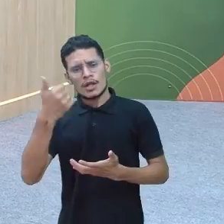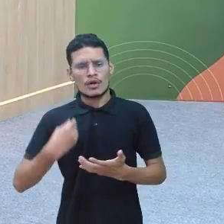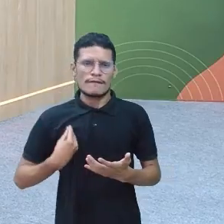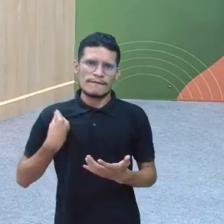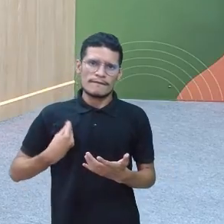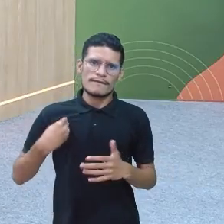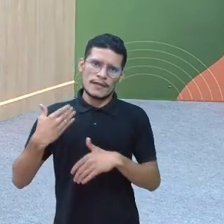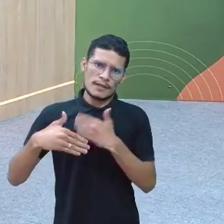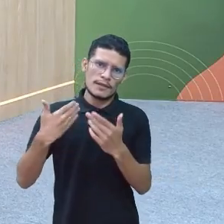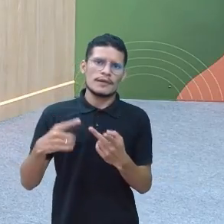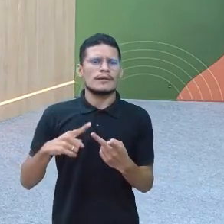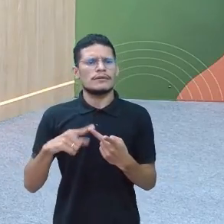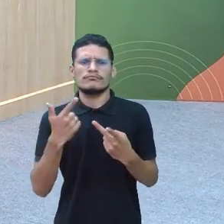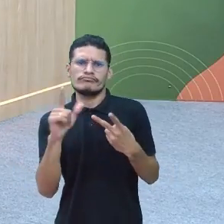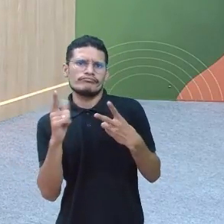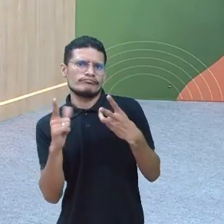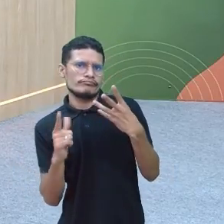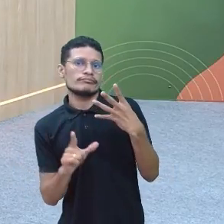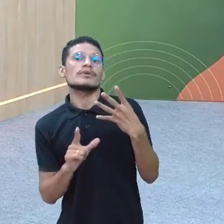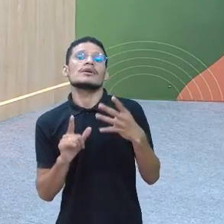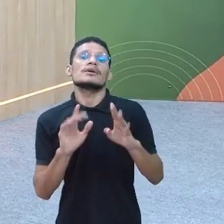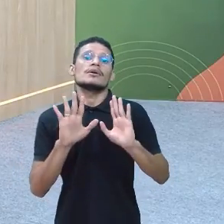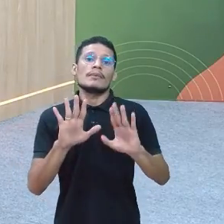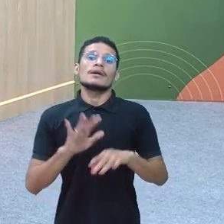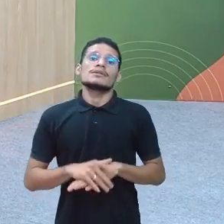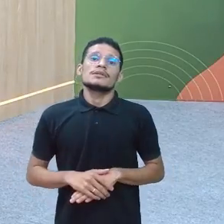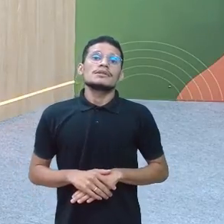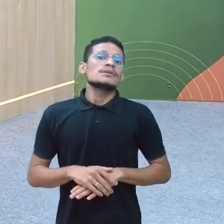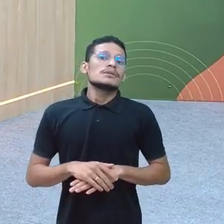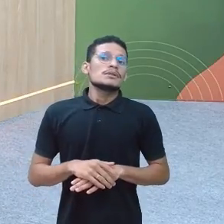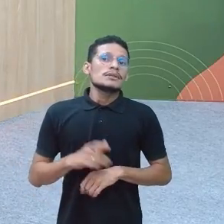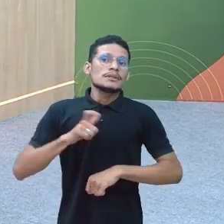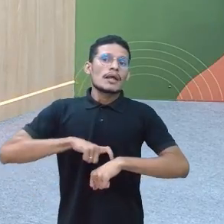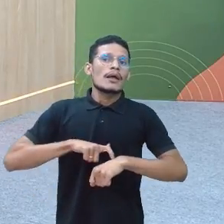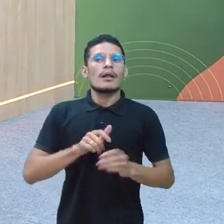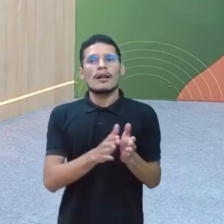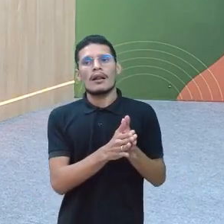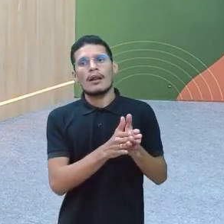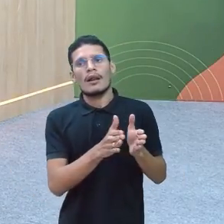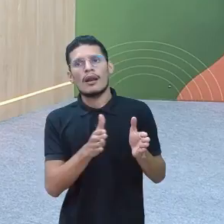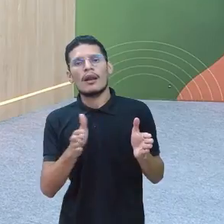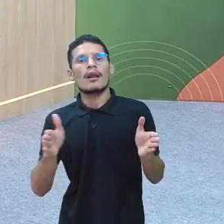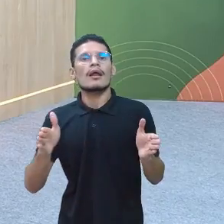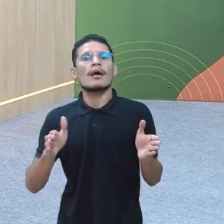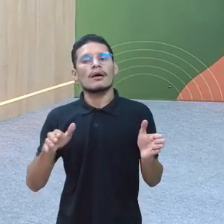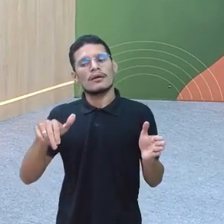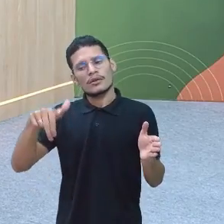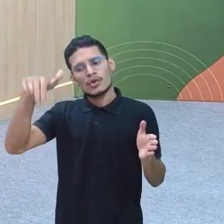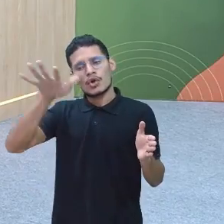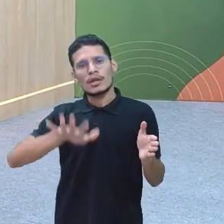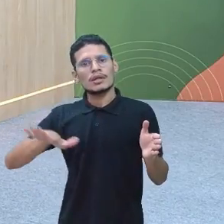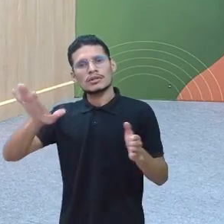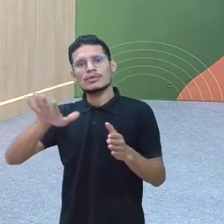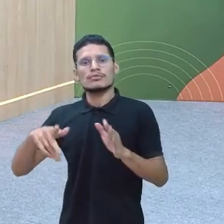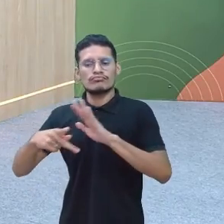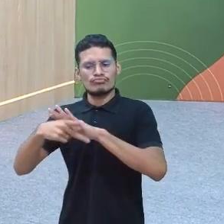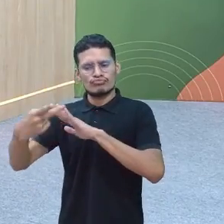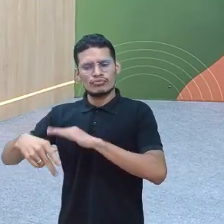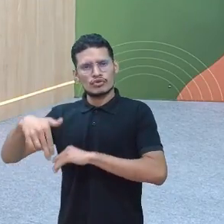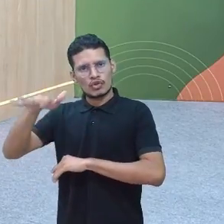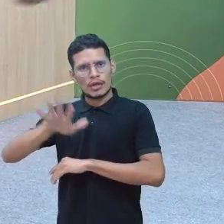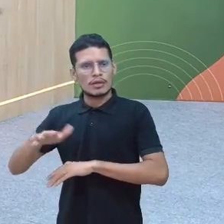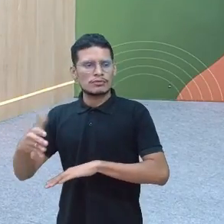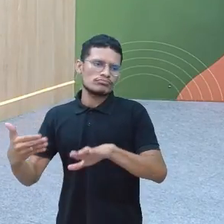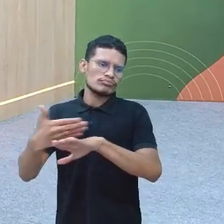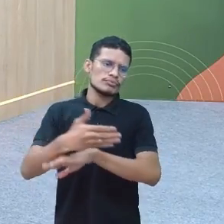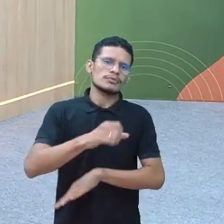vida ou outros, né? E aí, com o passar desse tempo, o nordestino saindo do seu lugar para ir